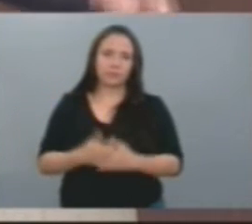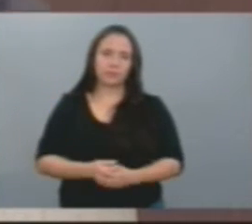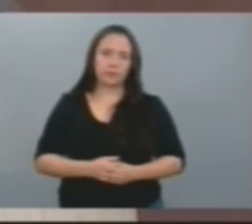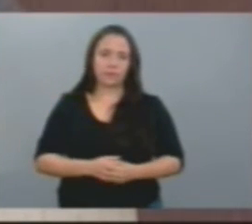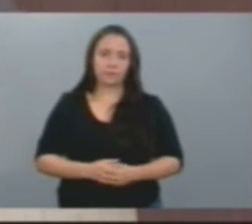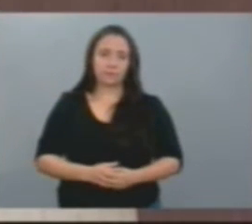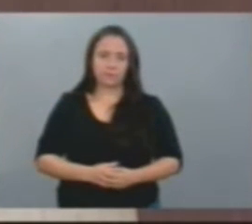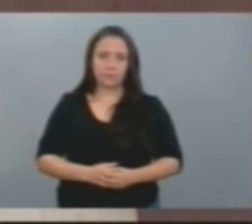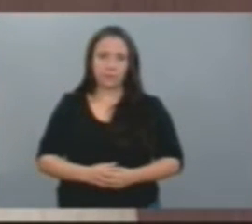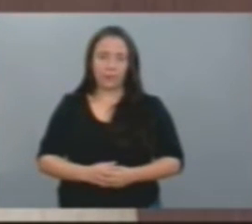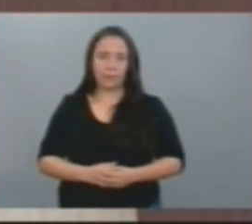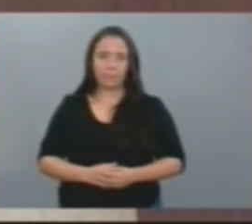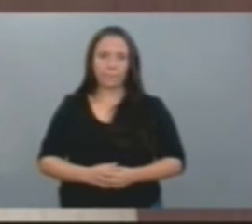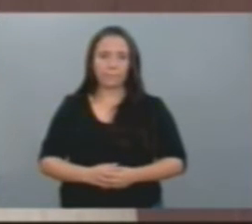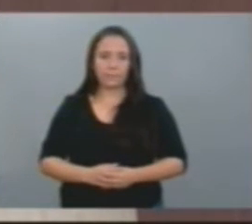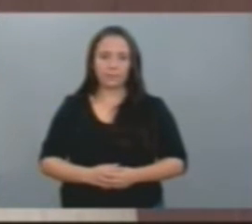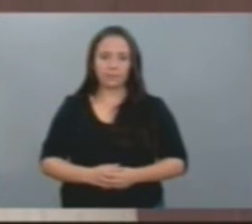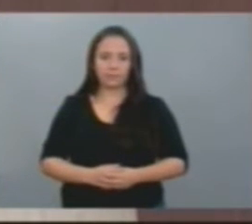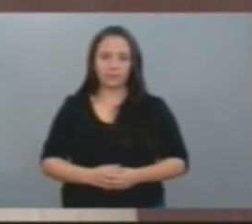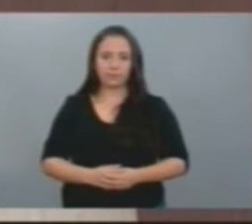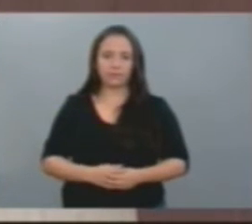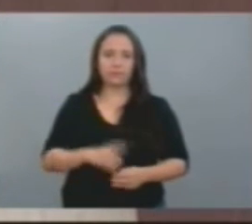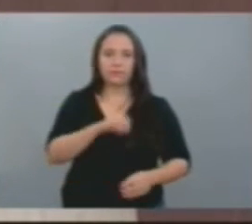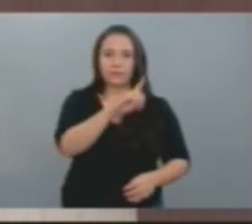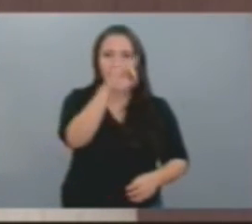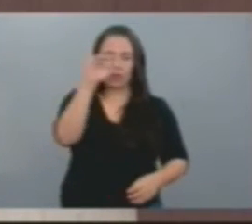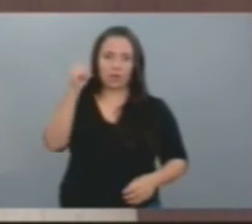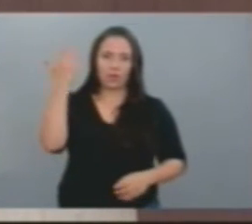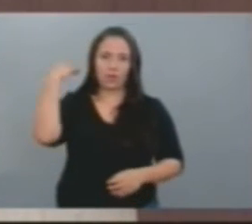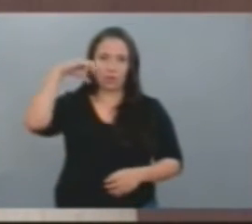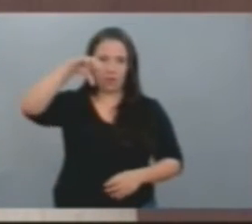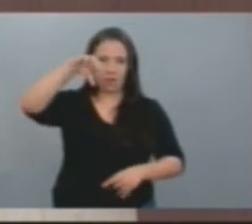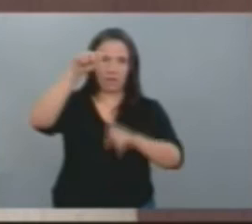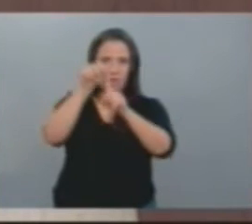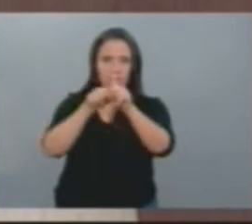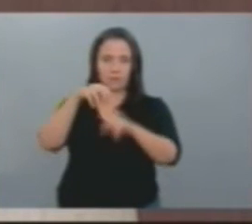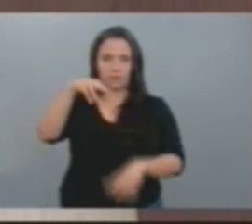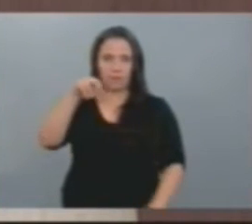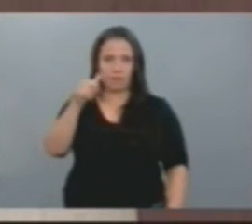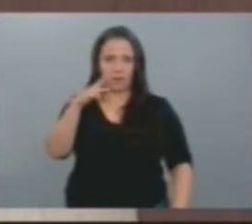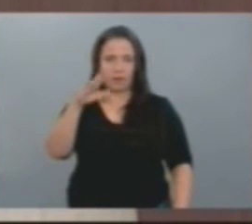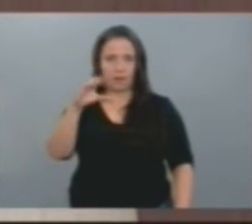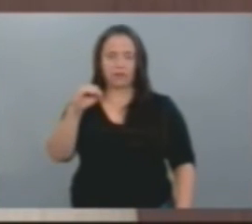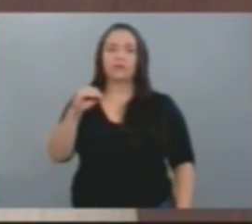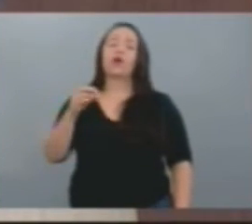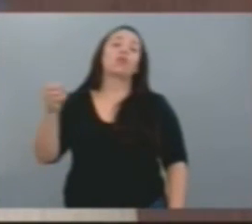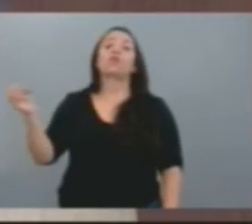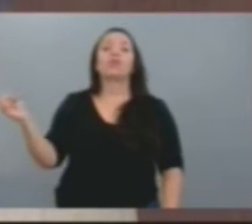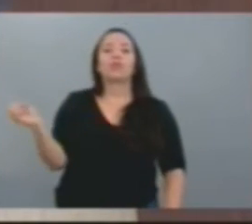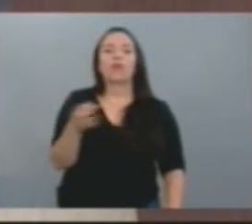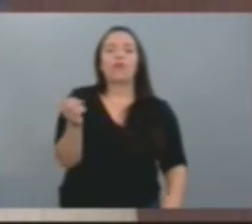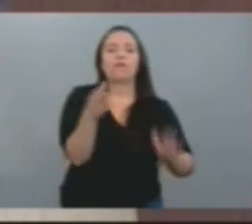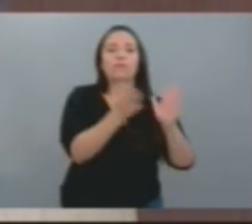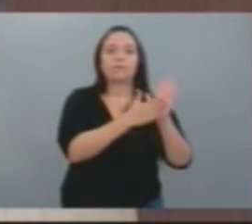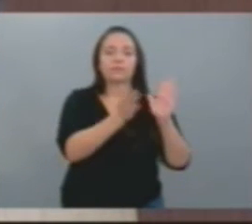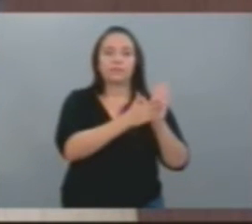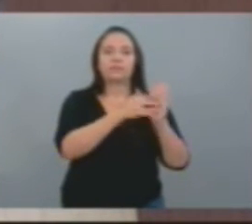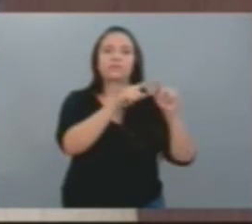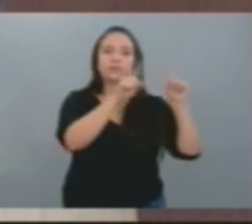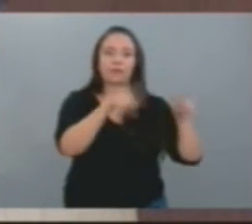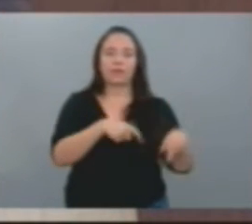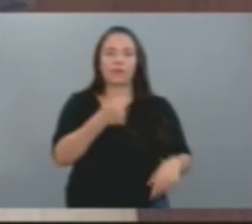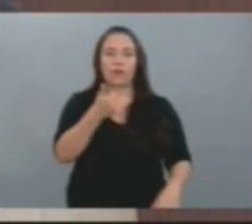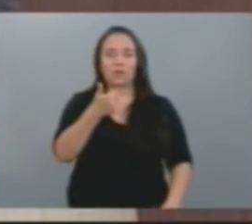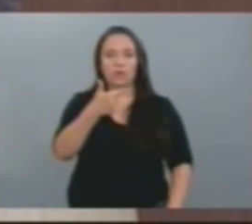Mas não só isso. Dia 9 de março passado, uma nova portaria, de número agora